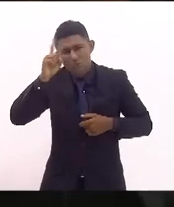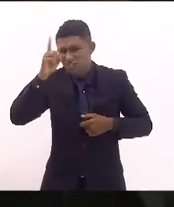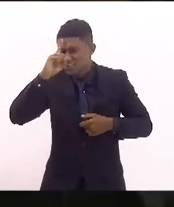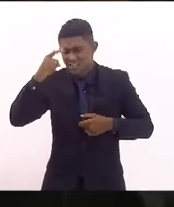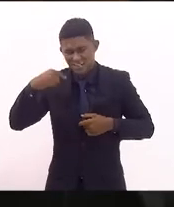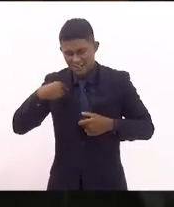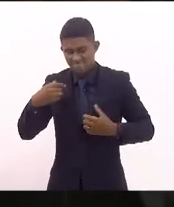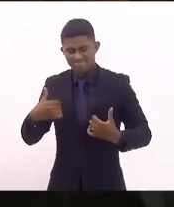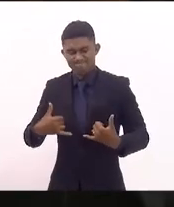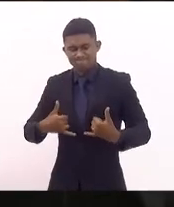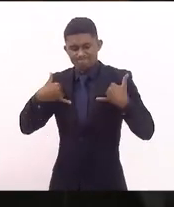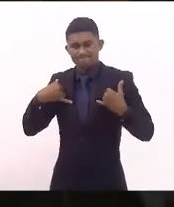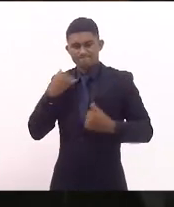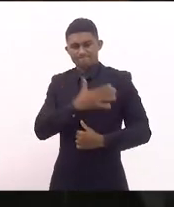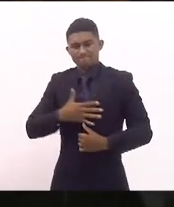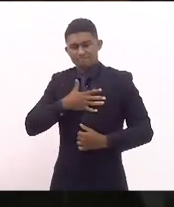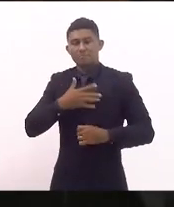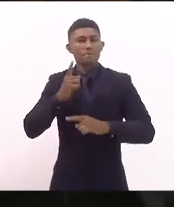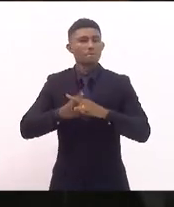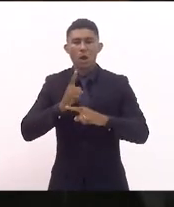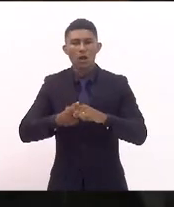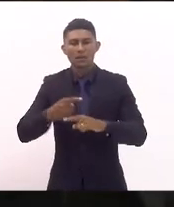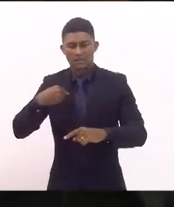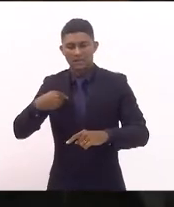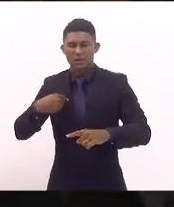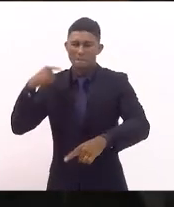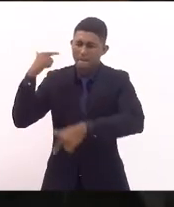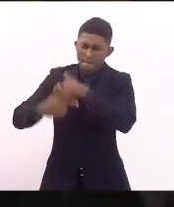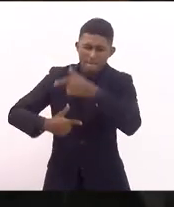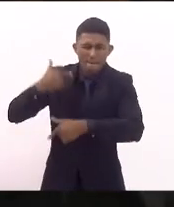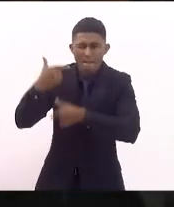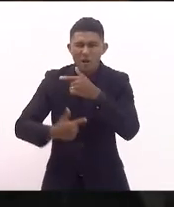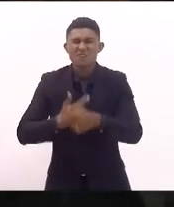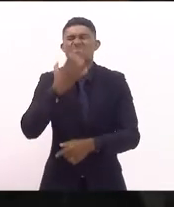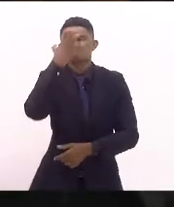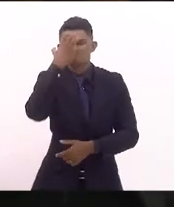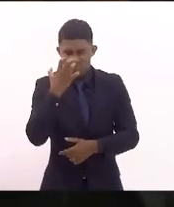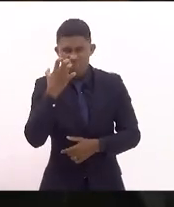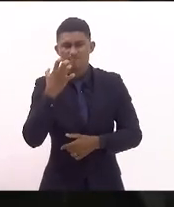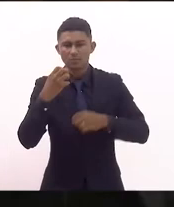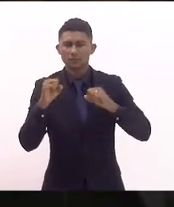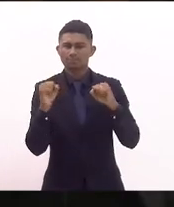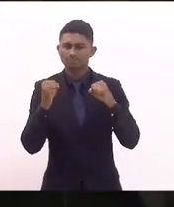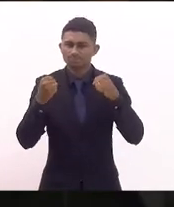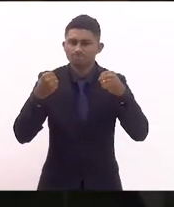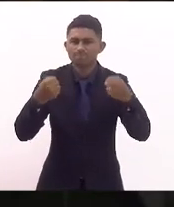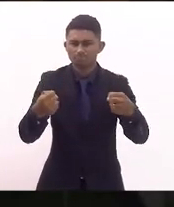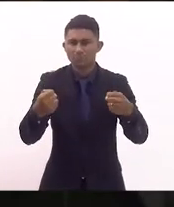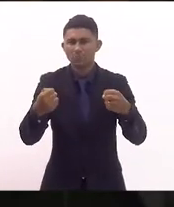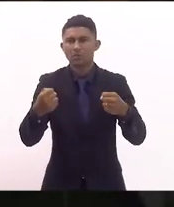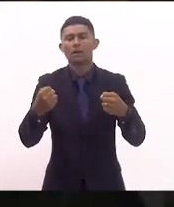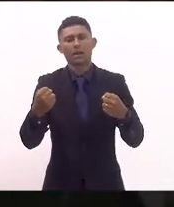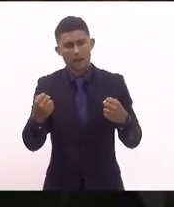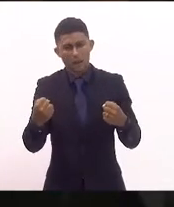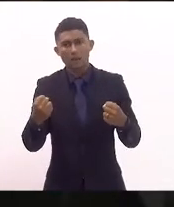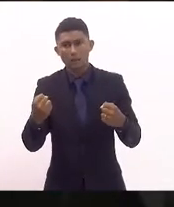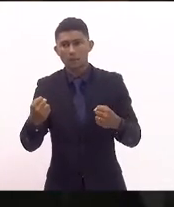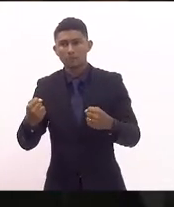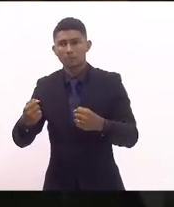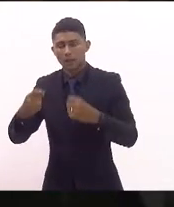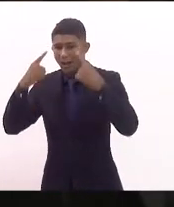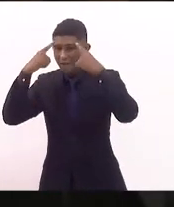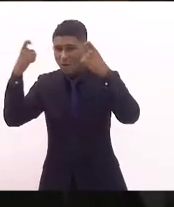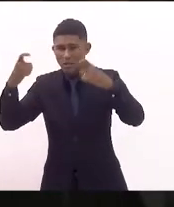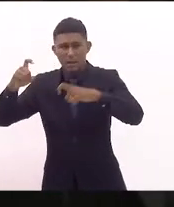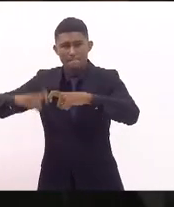do cumprimento efetivo e eficiente da minha atividade policial no enfrentamento às diversas formas de